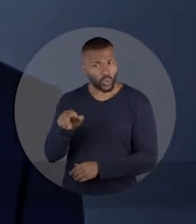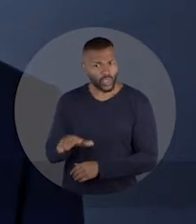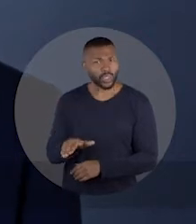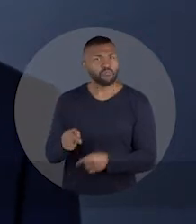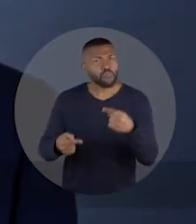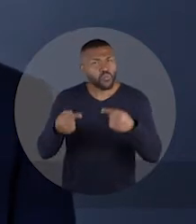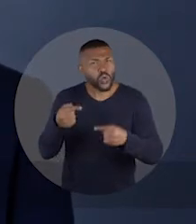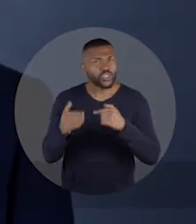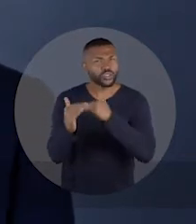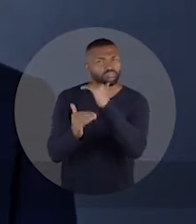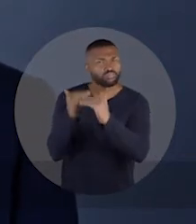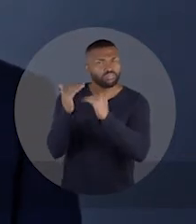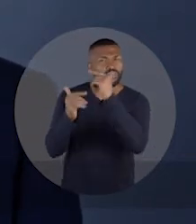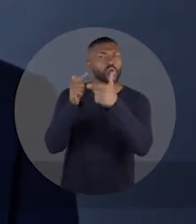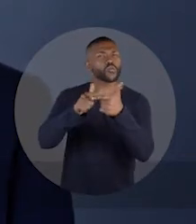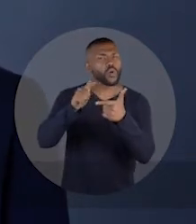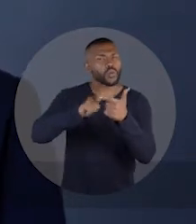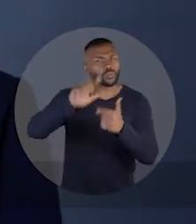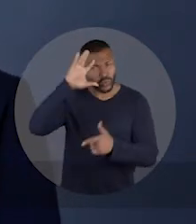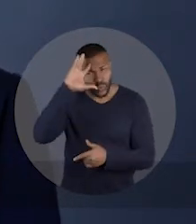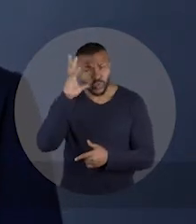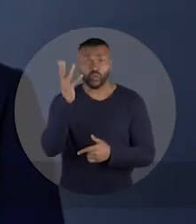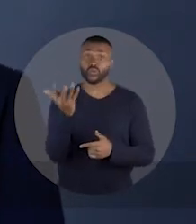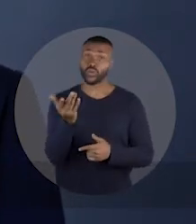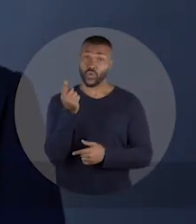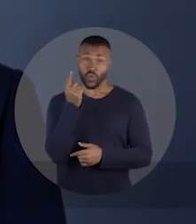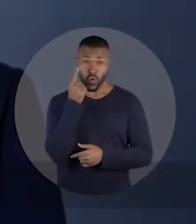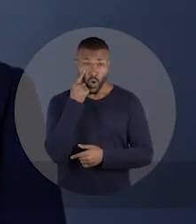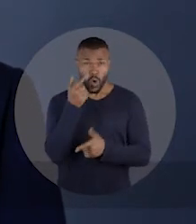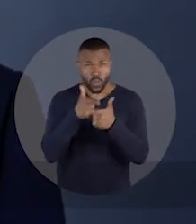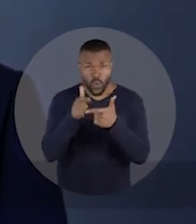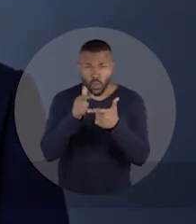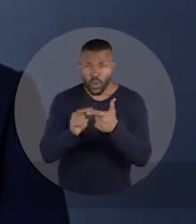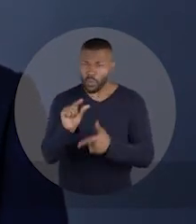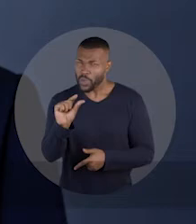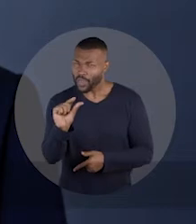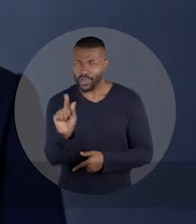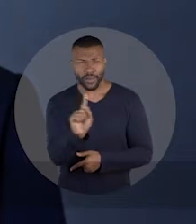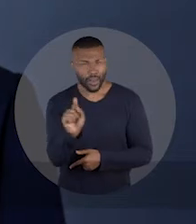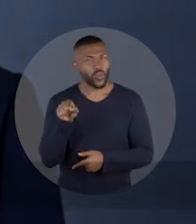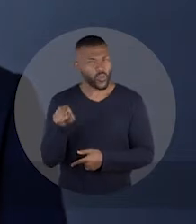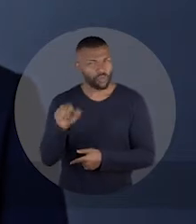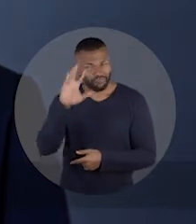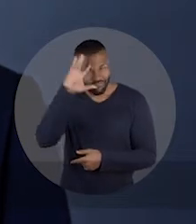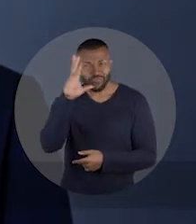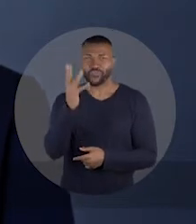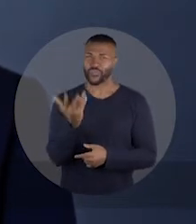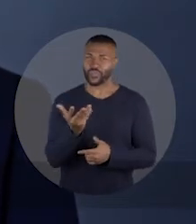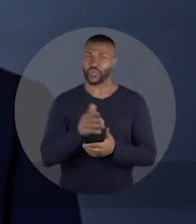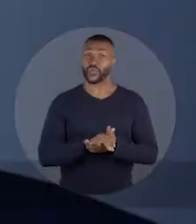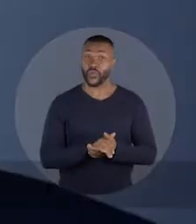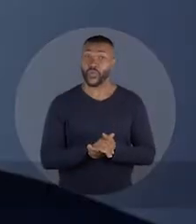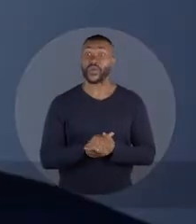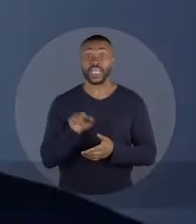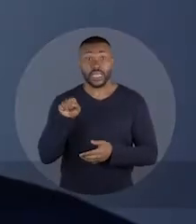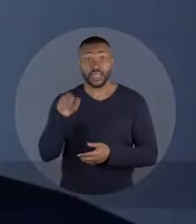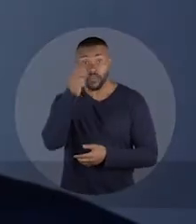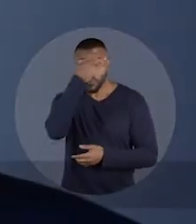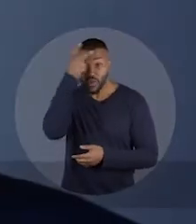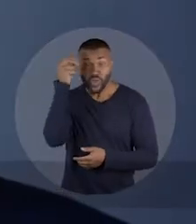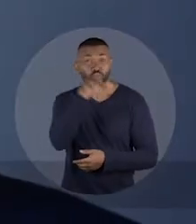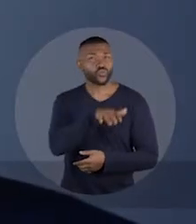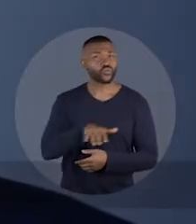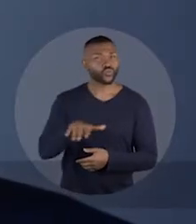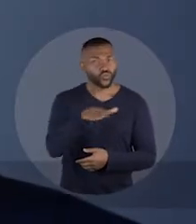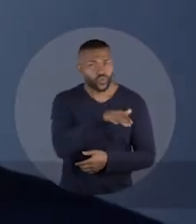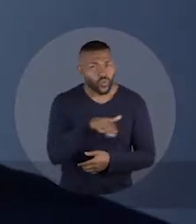cresceu politicamente resolvendo problemas e olha que não foram pequenos e vai